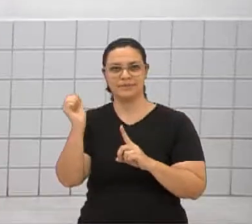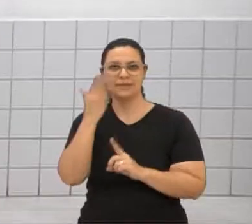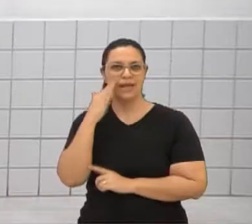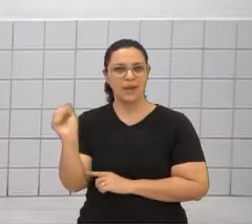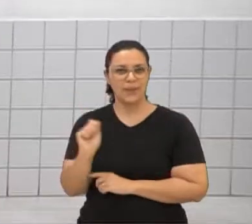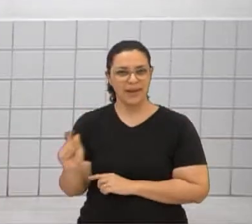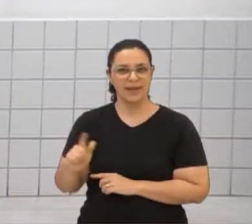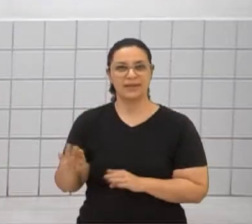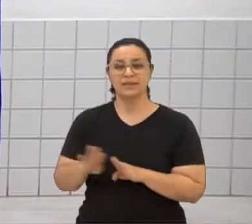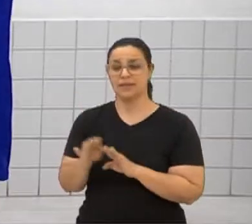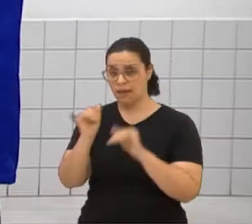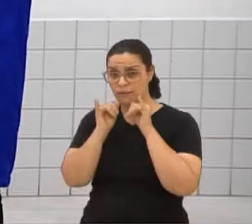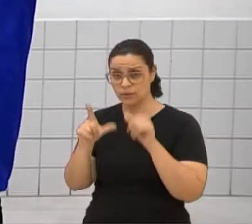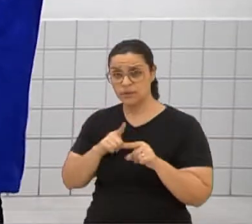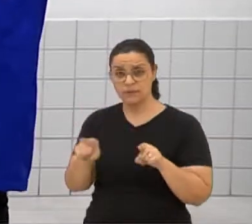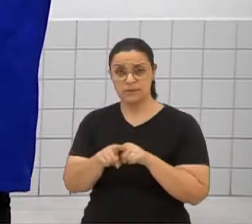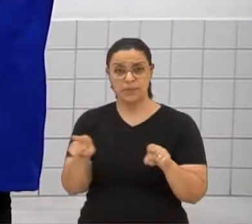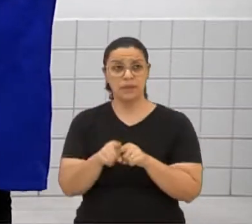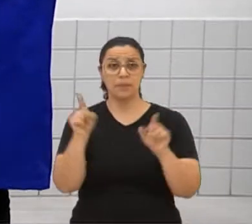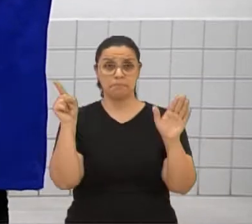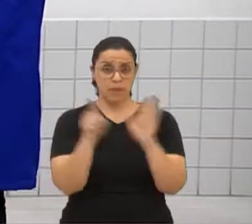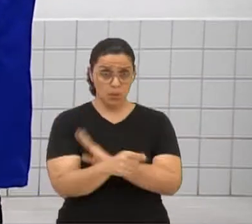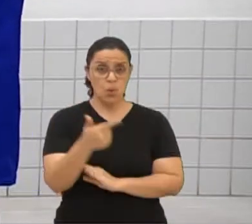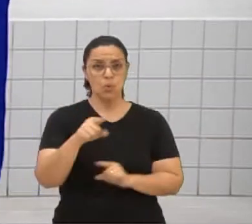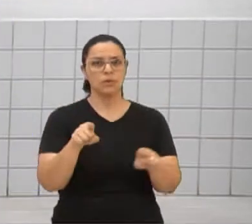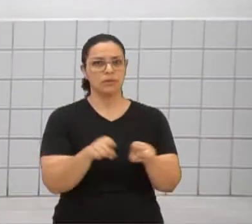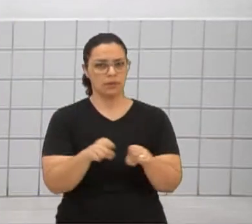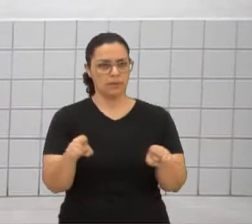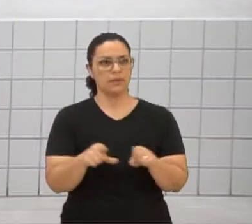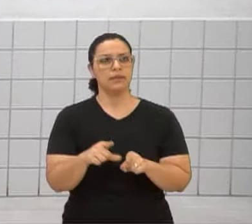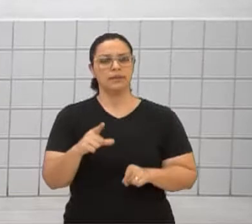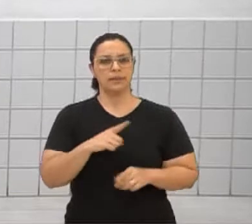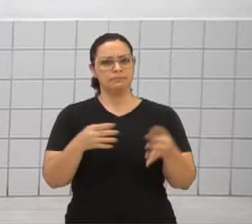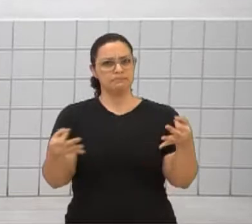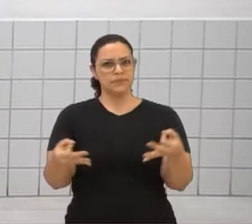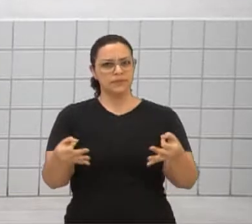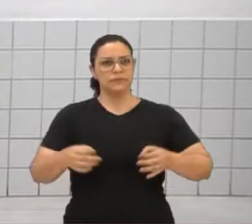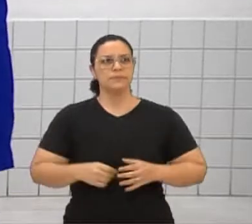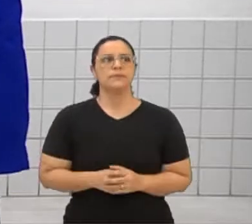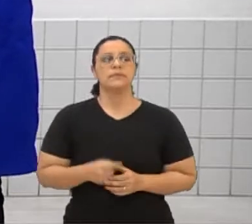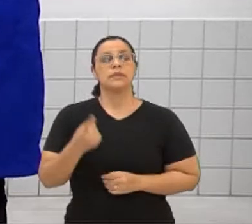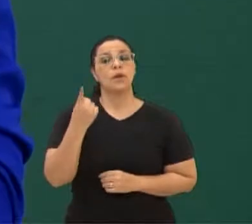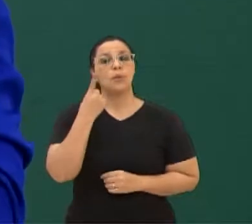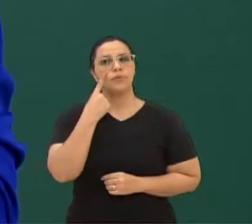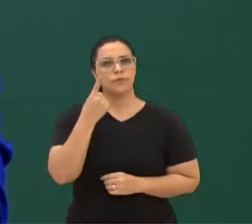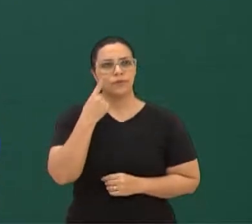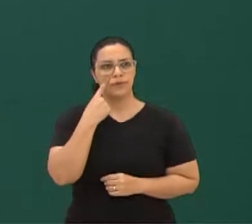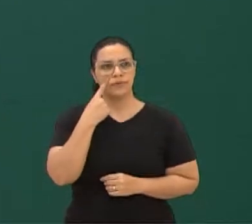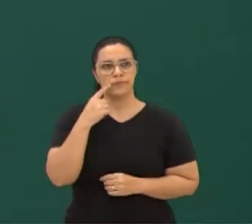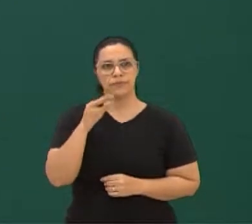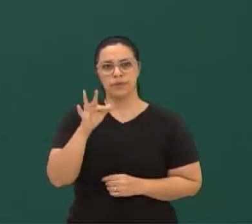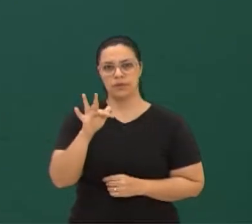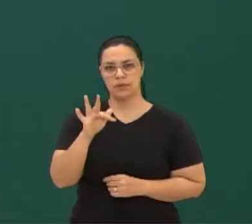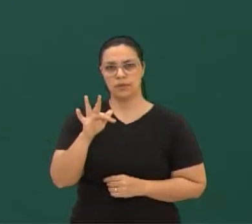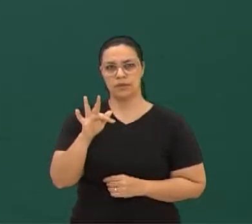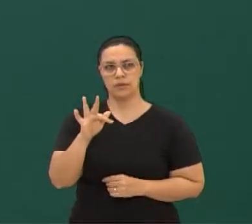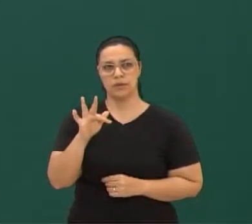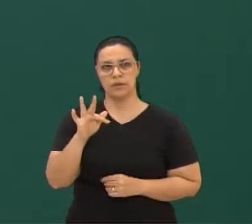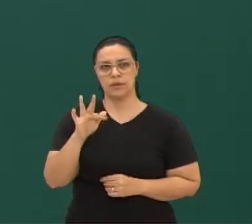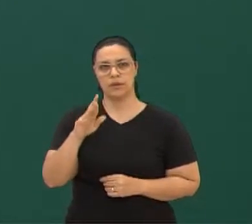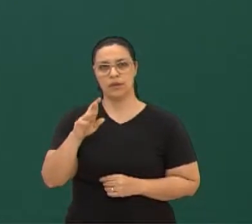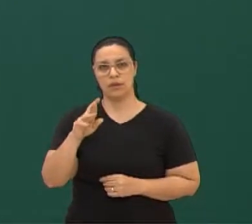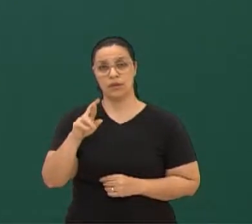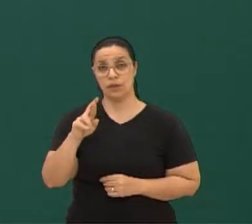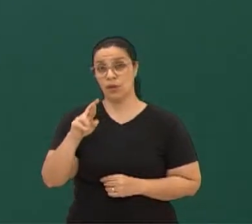também mas eu vou recadinho recadinho tem uma outra pergunta que também teacher Olha só Fruit of free